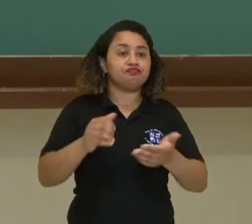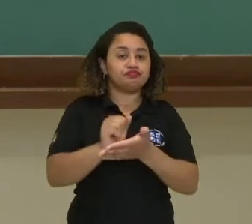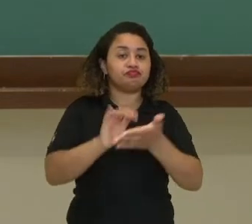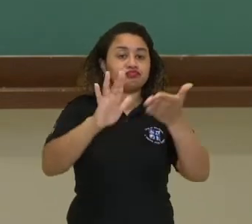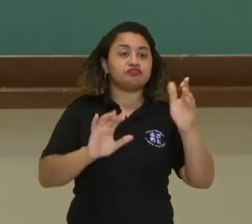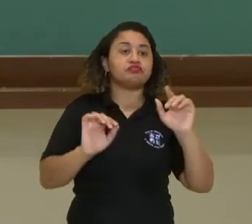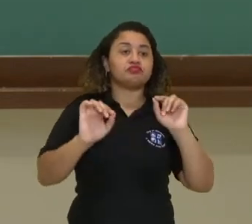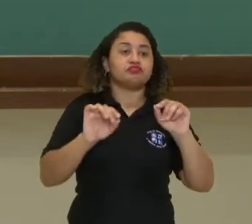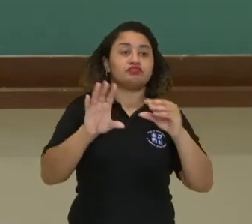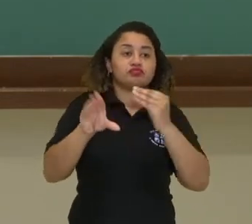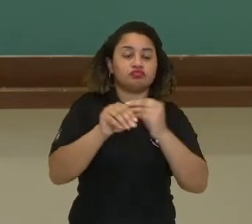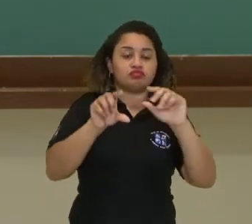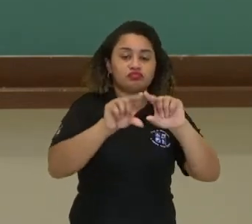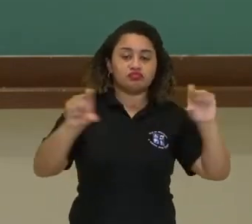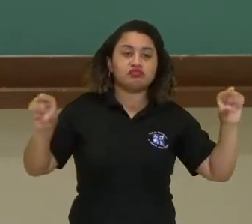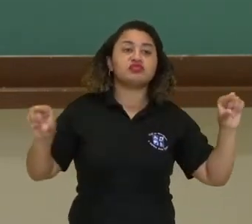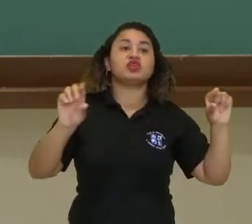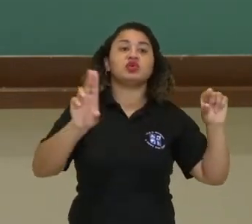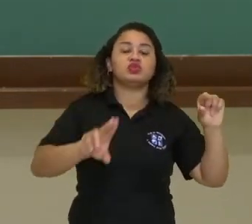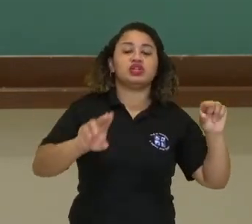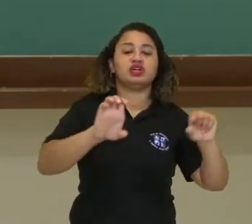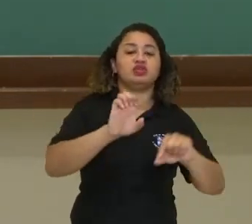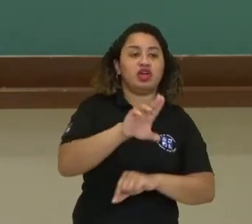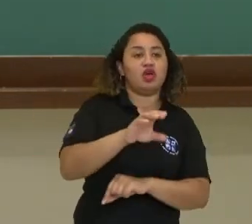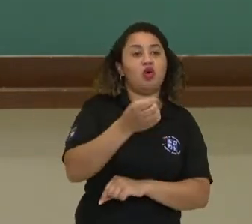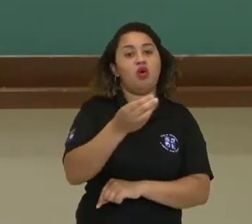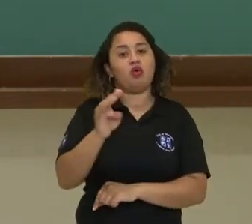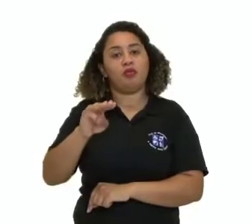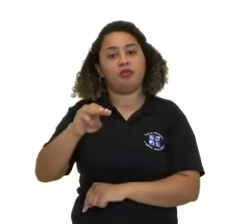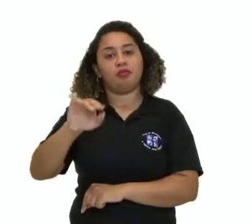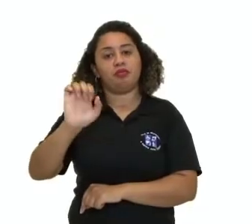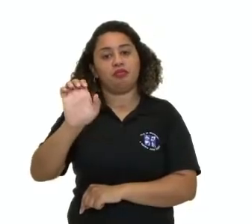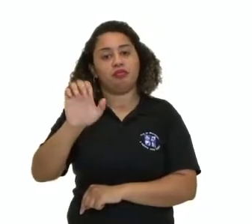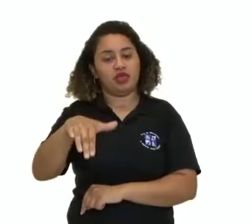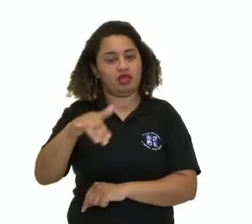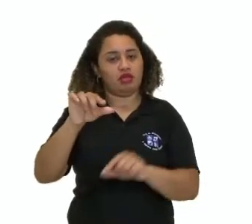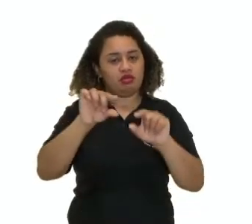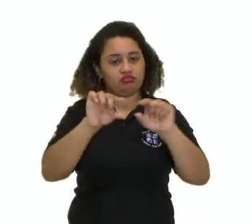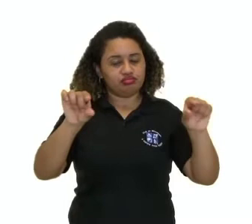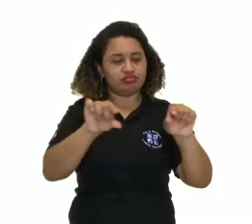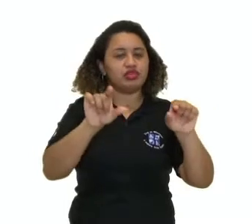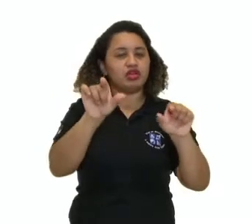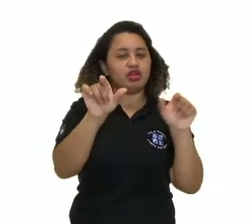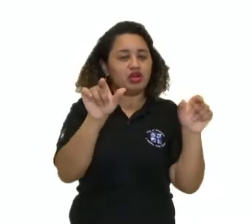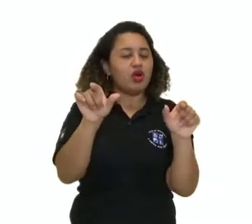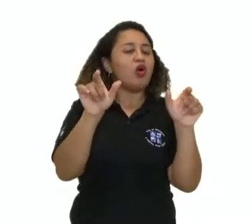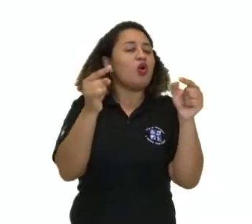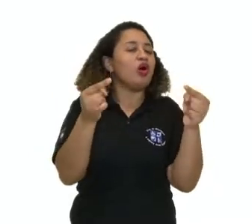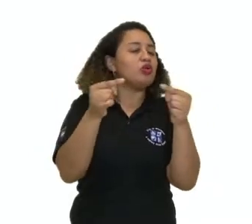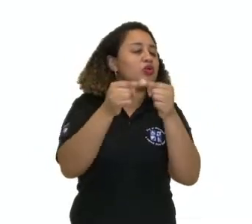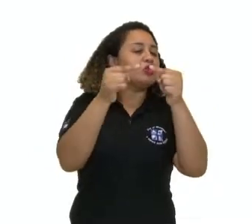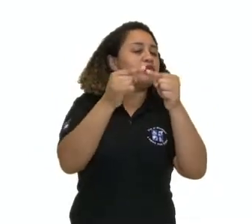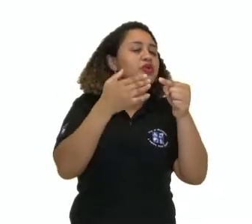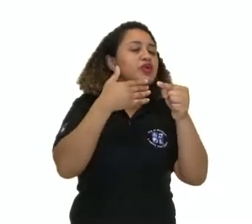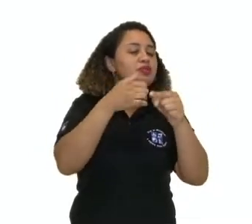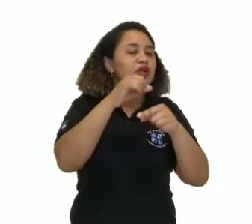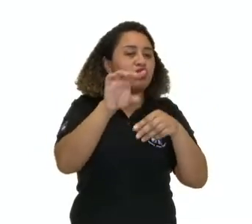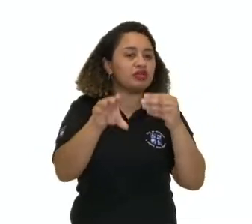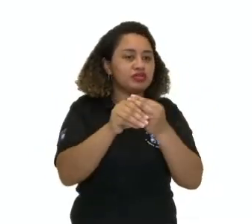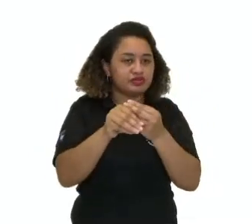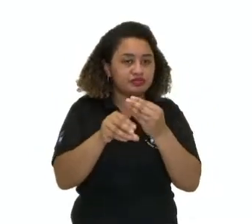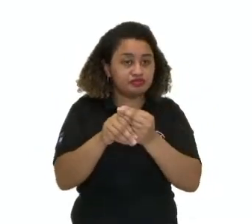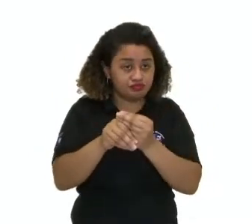Atividade. Você vai completar a frase com eu ou mim. O garoto pediu para tananã ler a história.